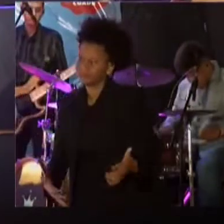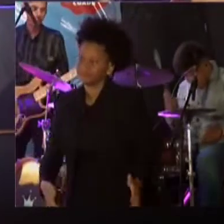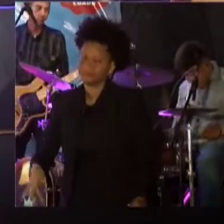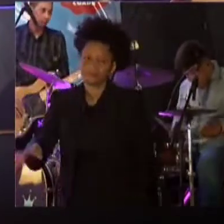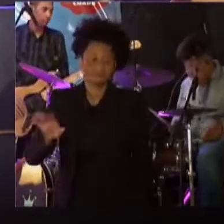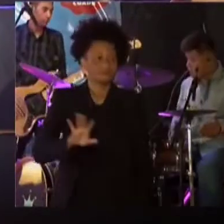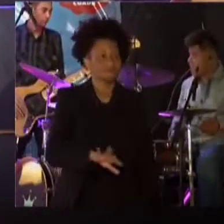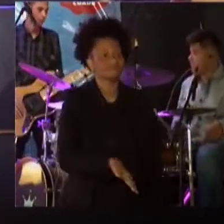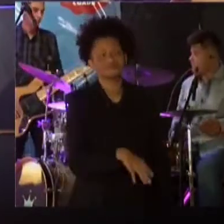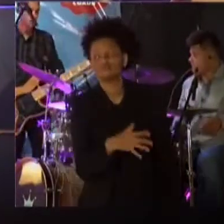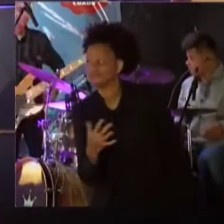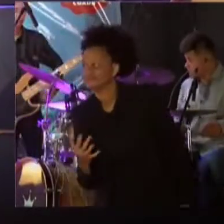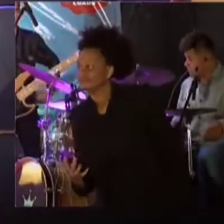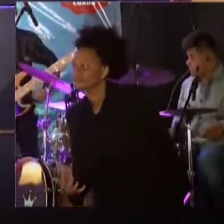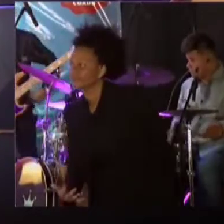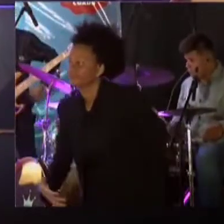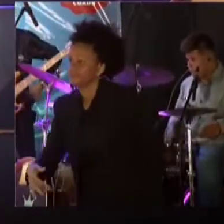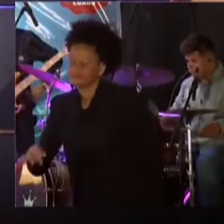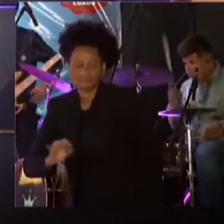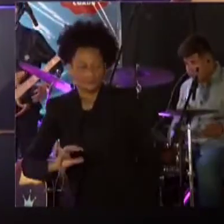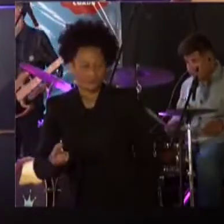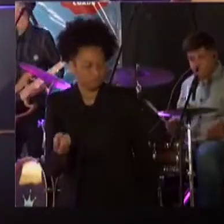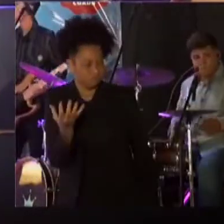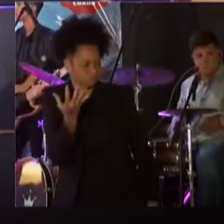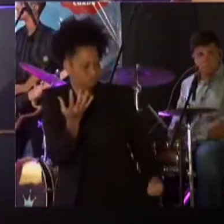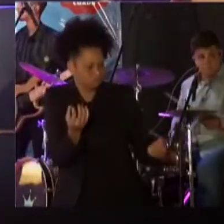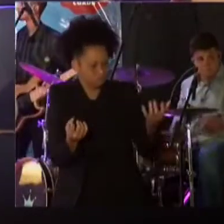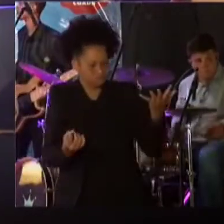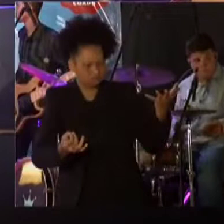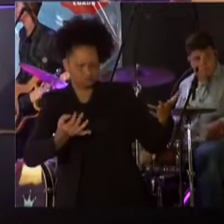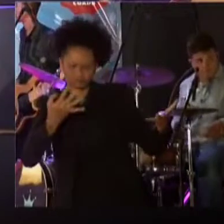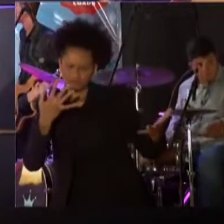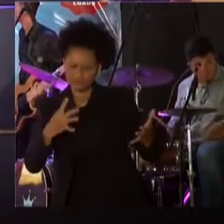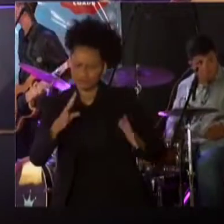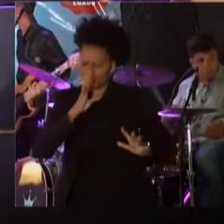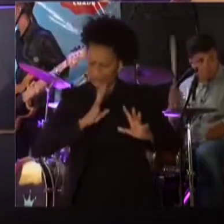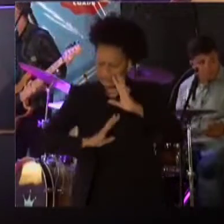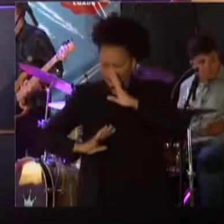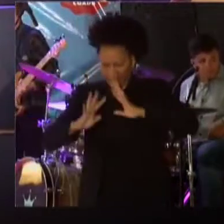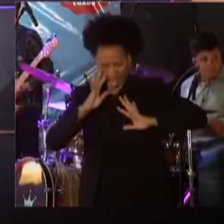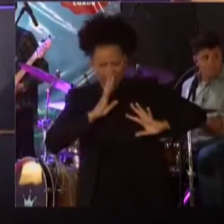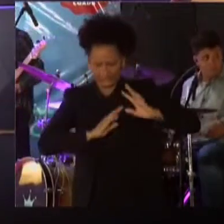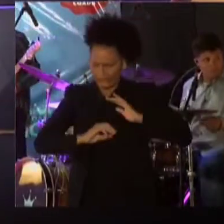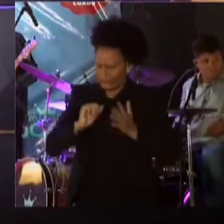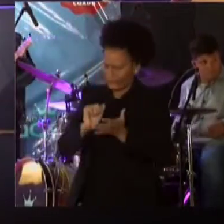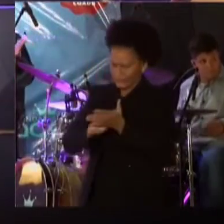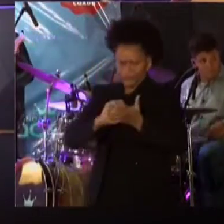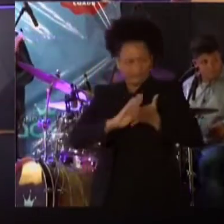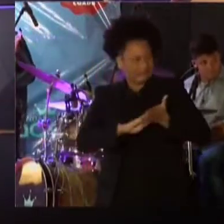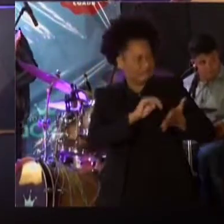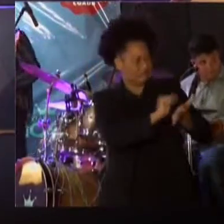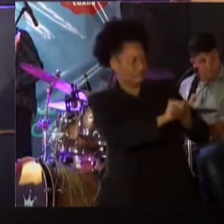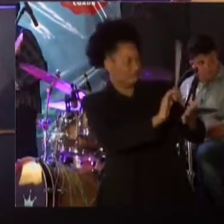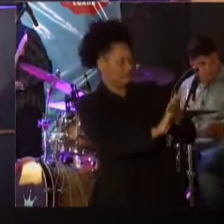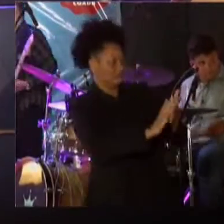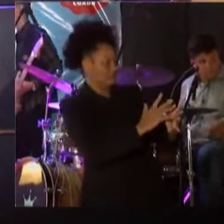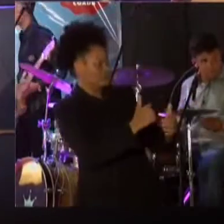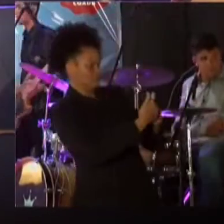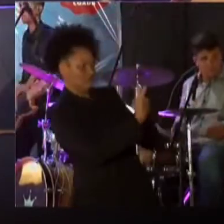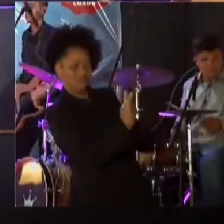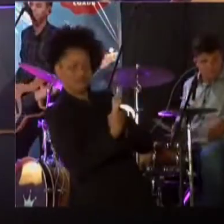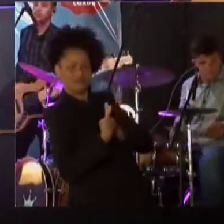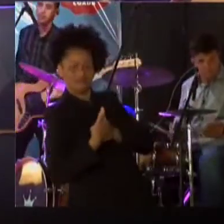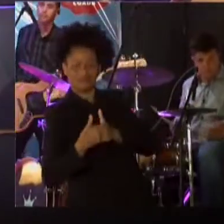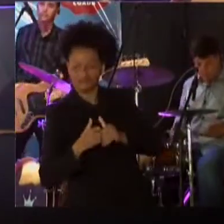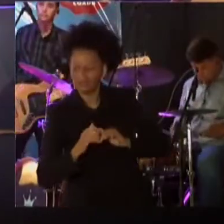De afronta se levantam, gritos de ameaças me perseguem, mas